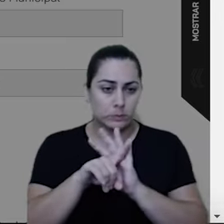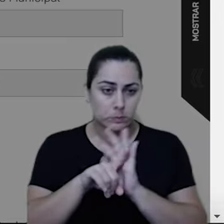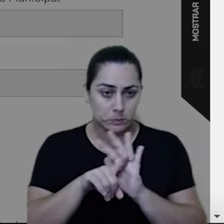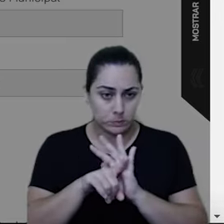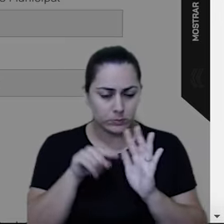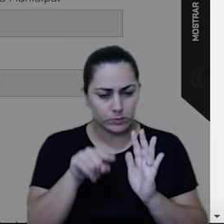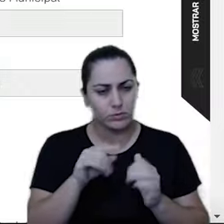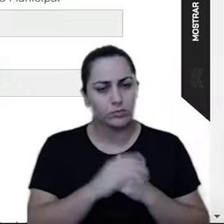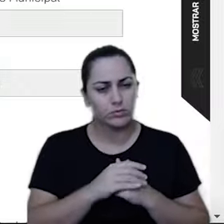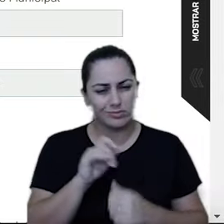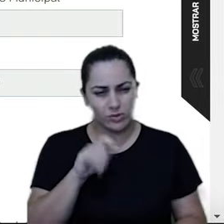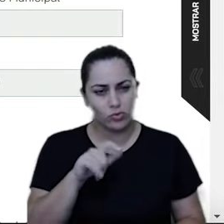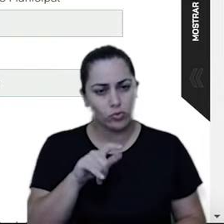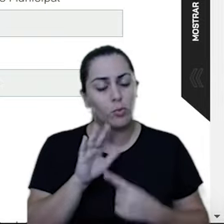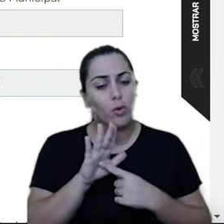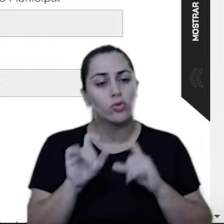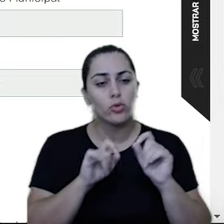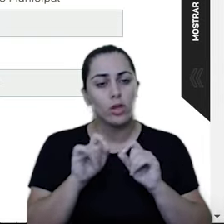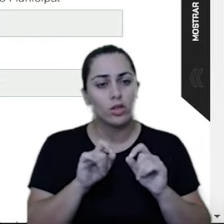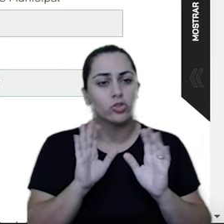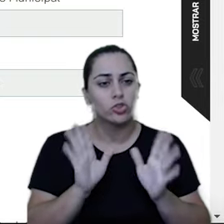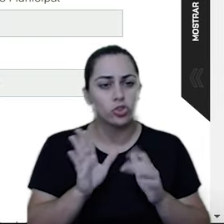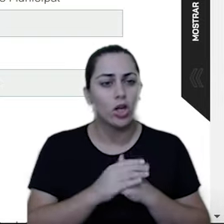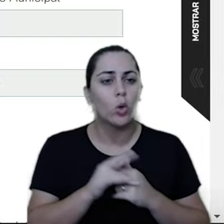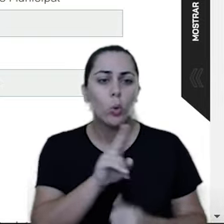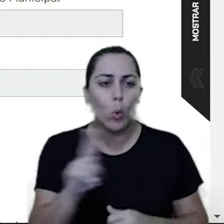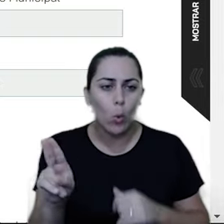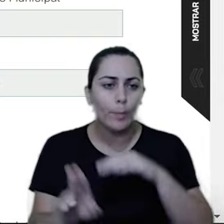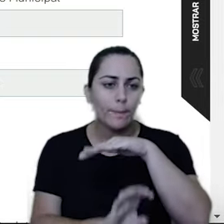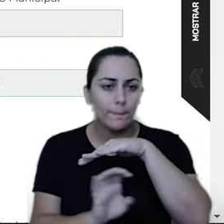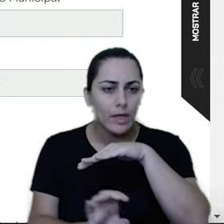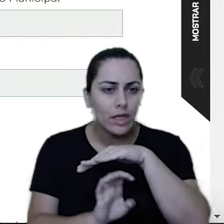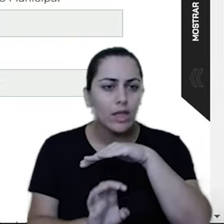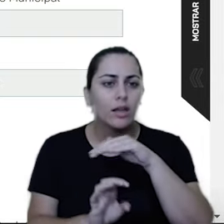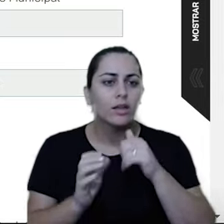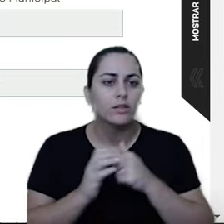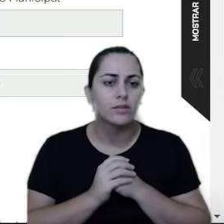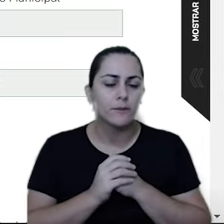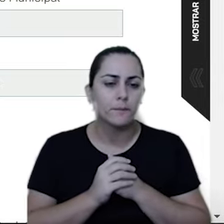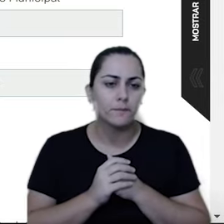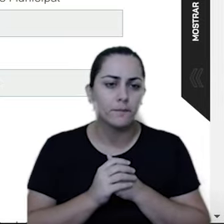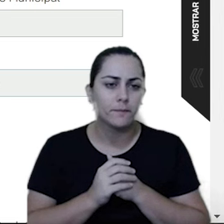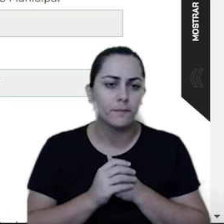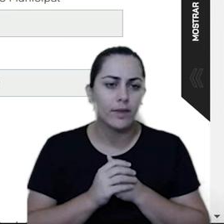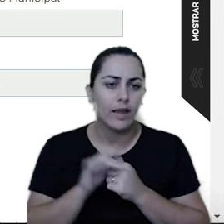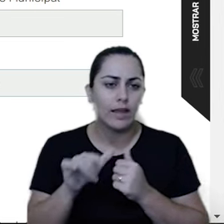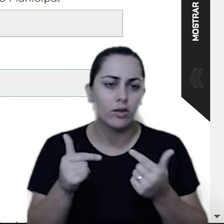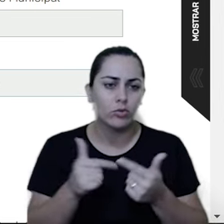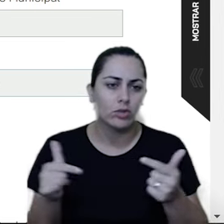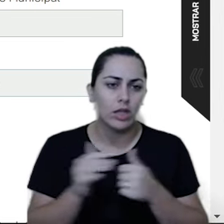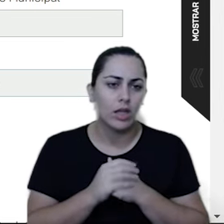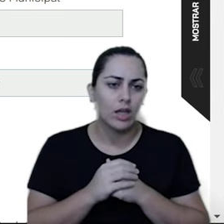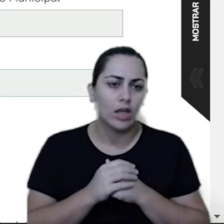consultar o que que o sistema Traz ele já traz a razão social sem aquele tratamento ele não traz aqui a